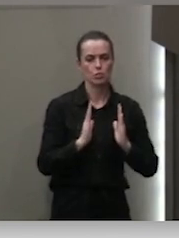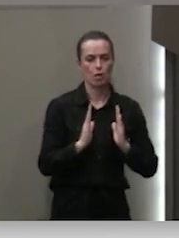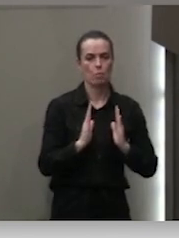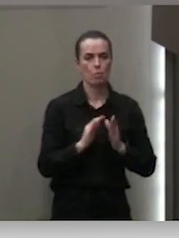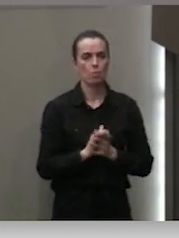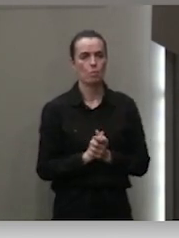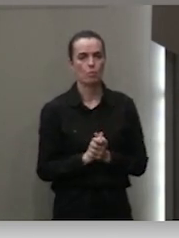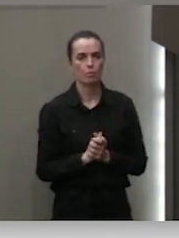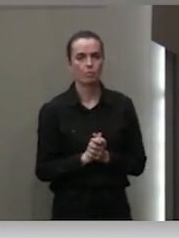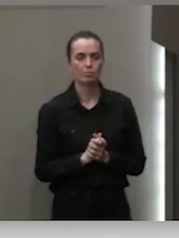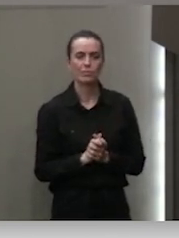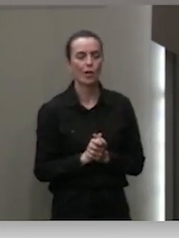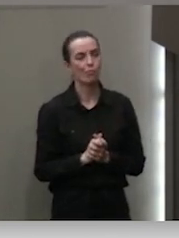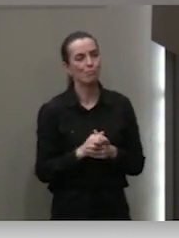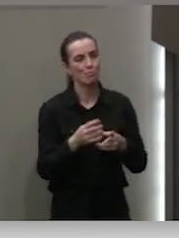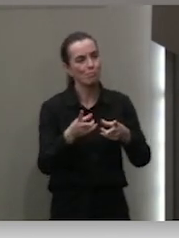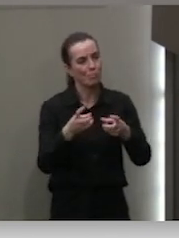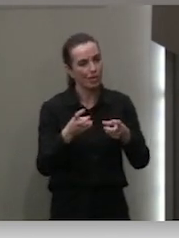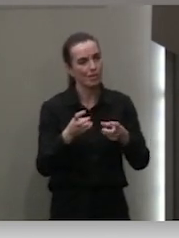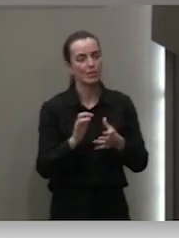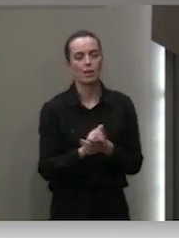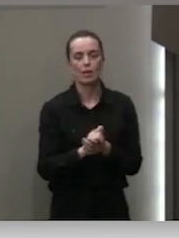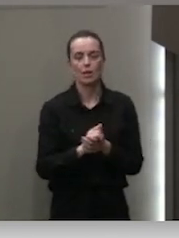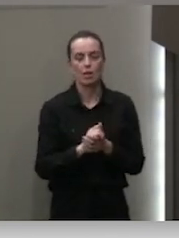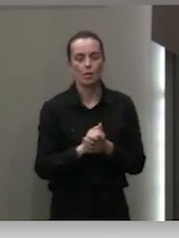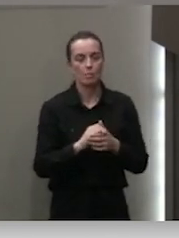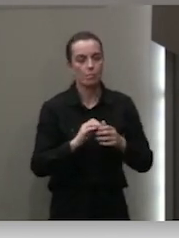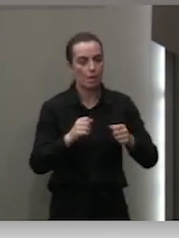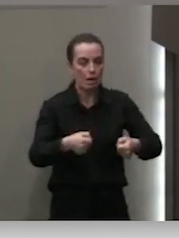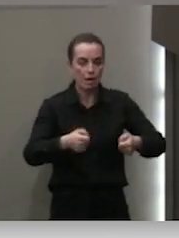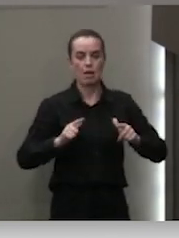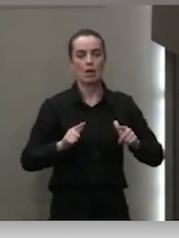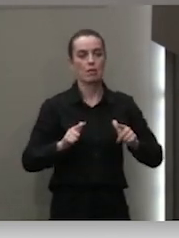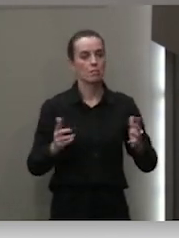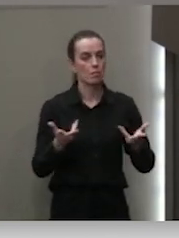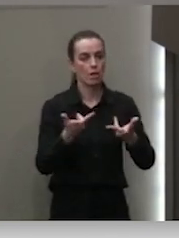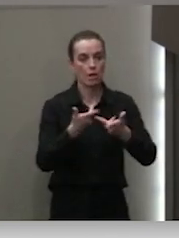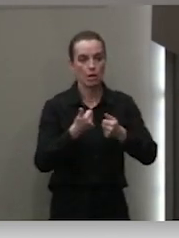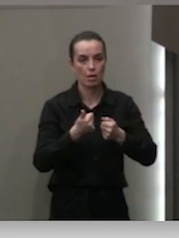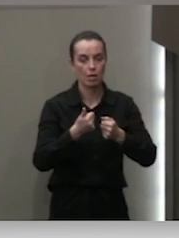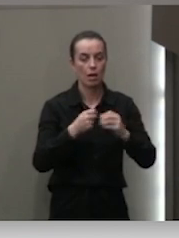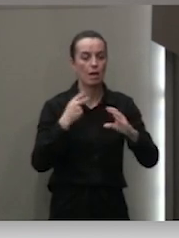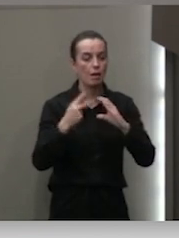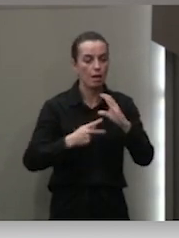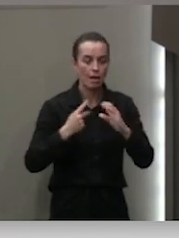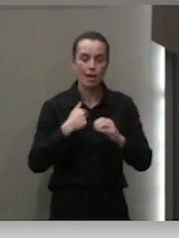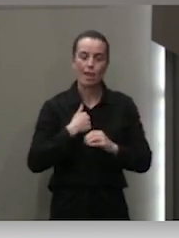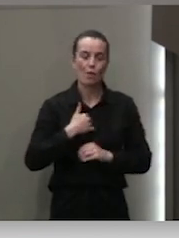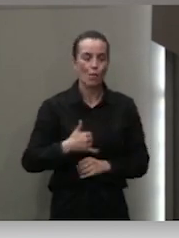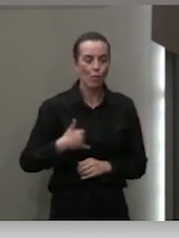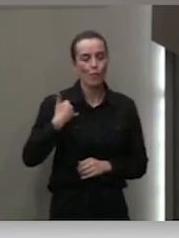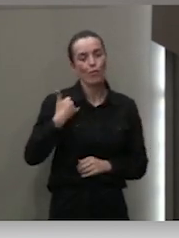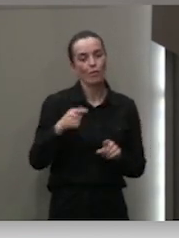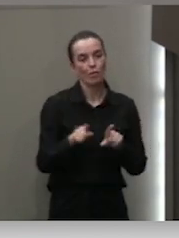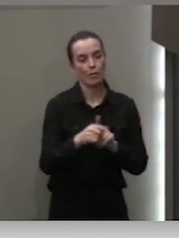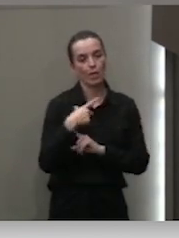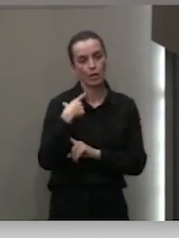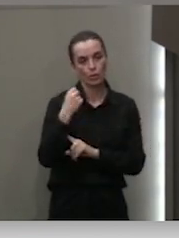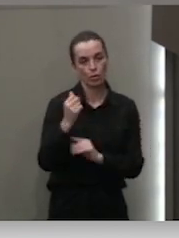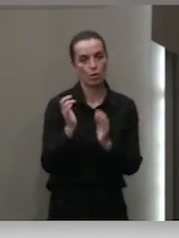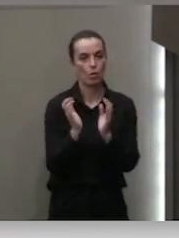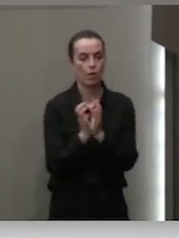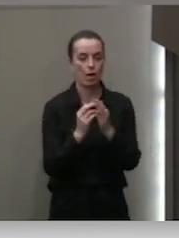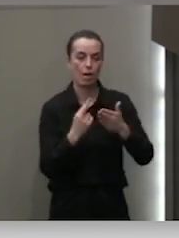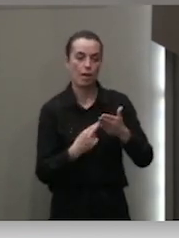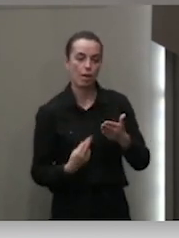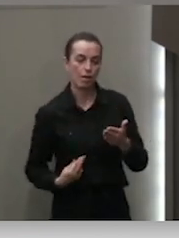é para vocês verem o efeito Fantástico das ações dessa câmara e o orgulho que eu tenho de ter sido escolhido pelos colegas para ser